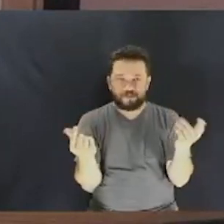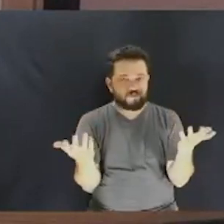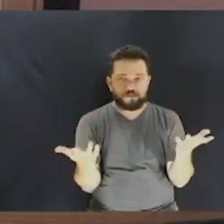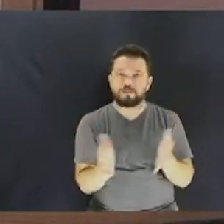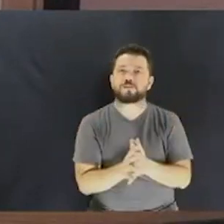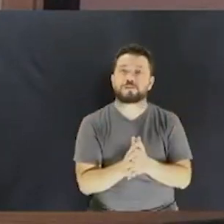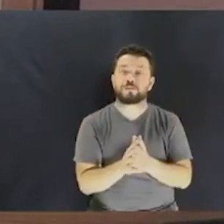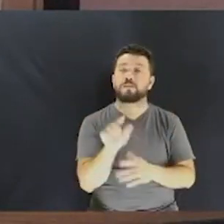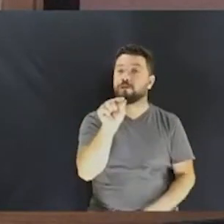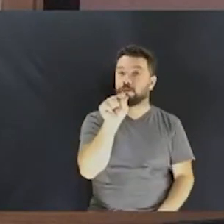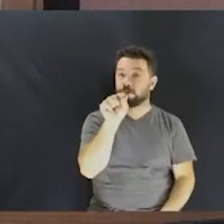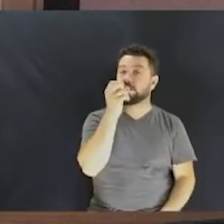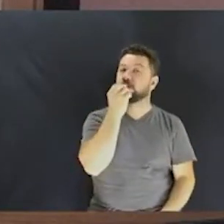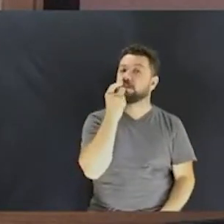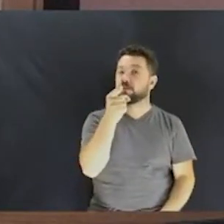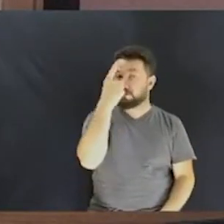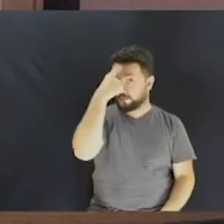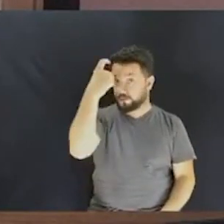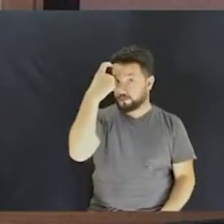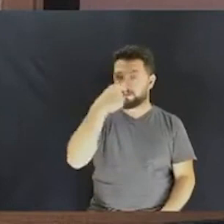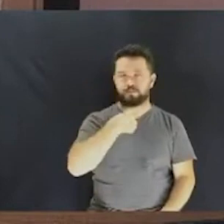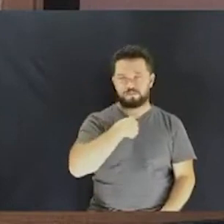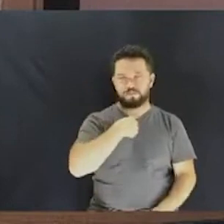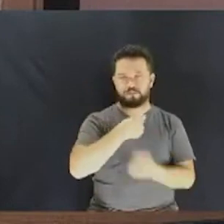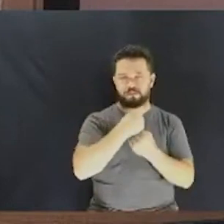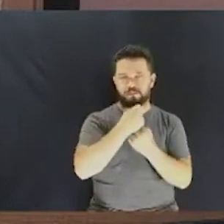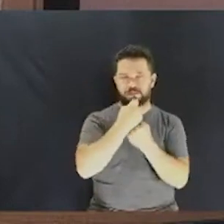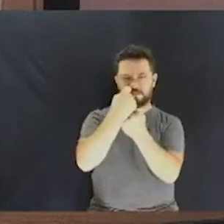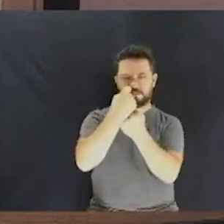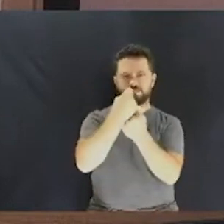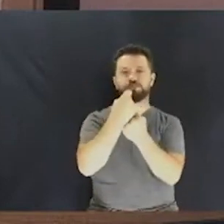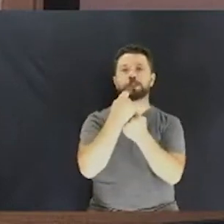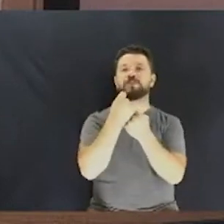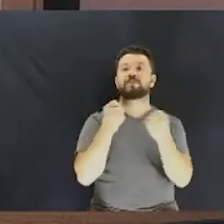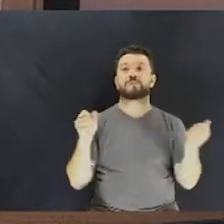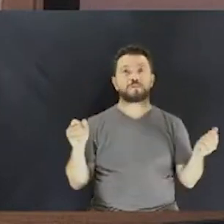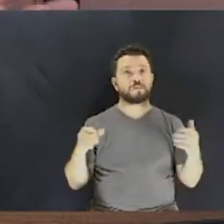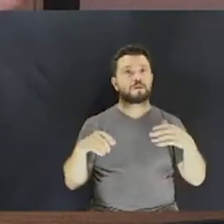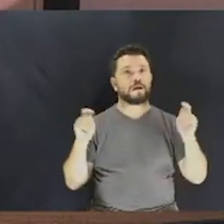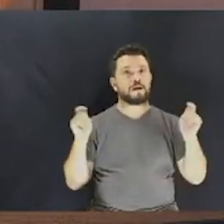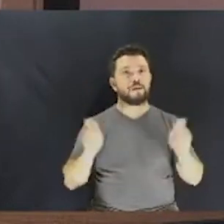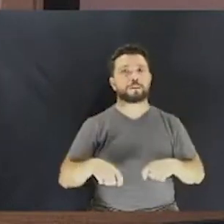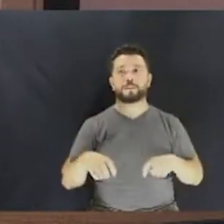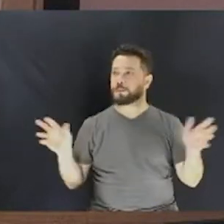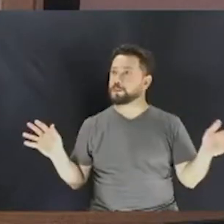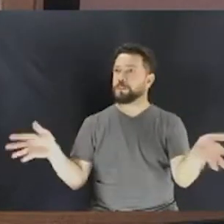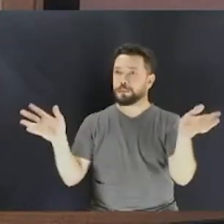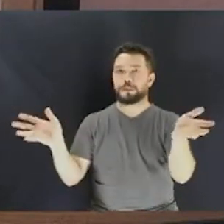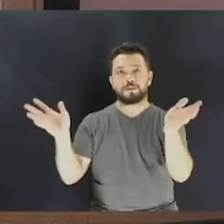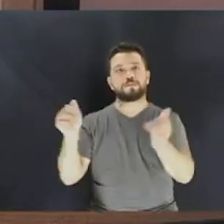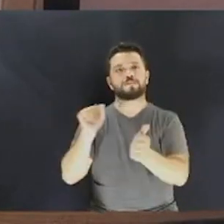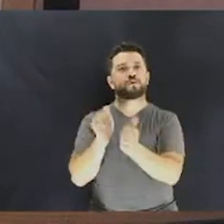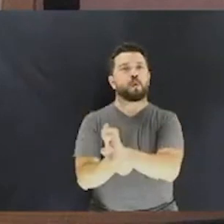importantíssima, vai ser incentivado. Conte com o meu apoio, porque isso vai fomentar ainda mais o esporte e as pessoas doarem